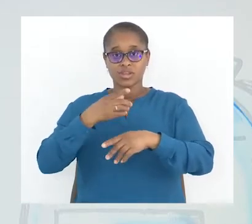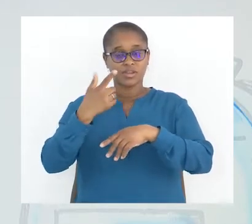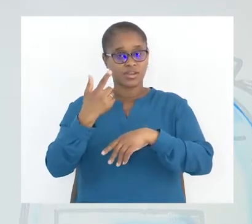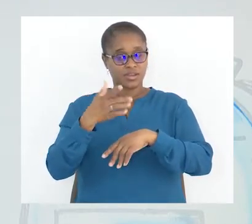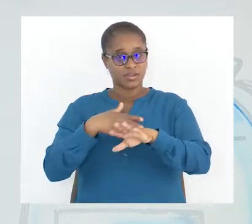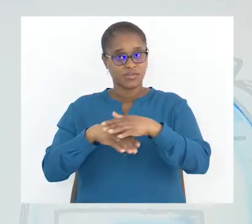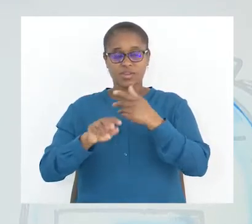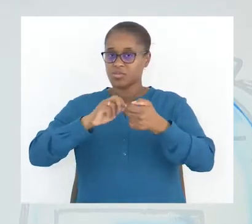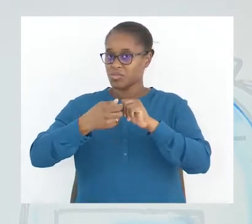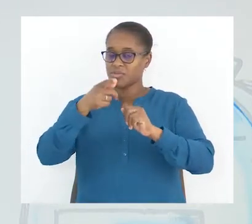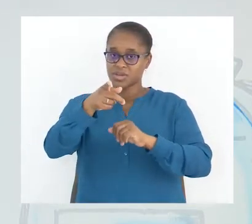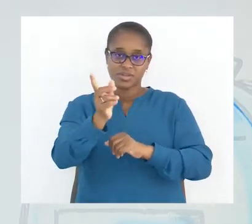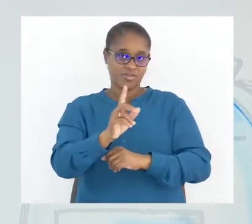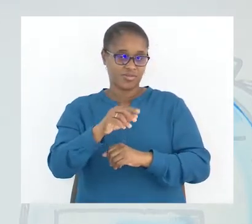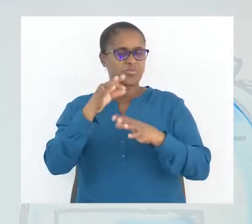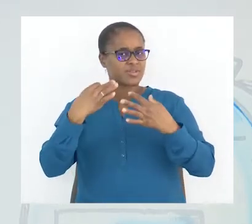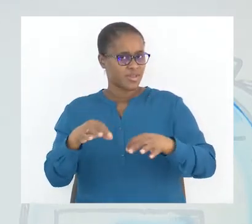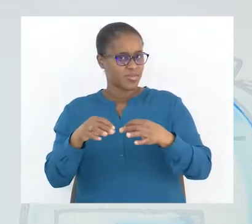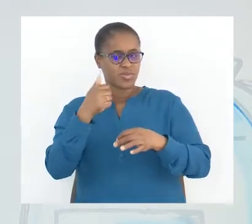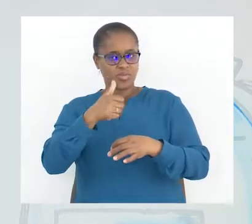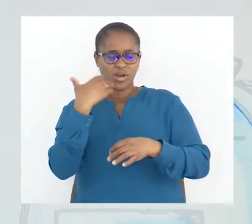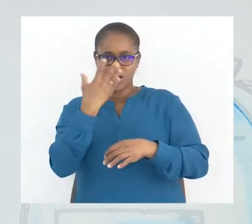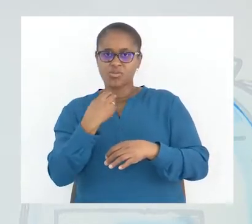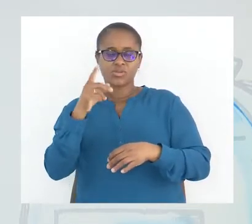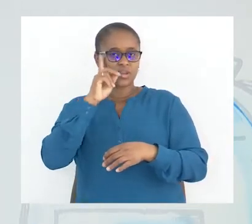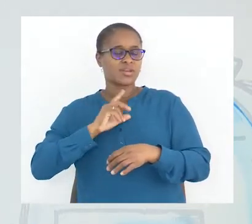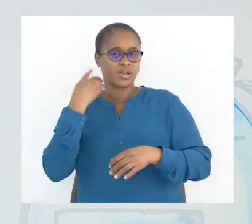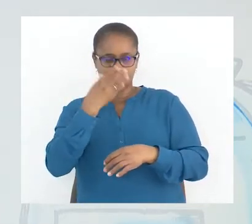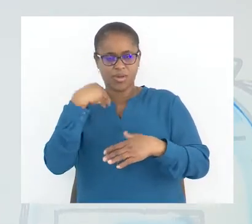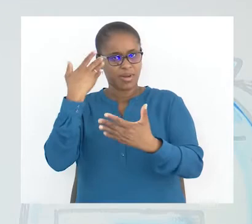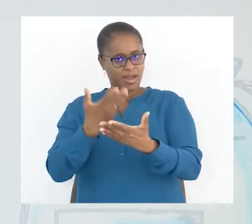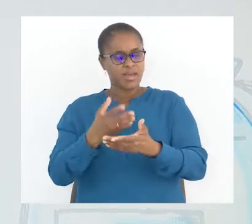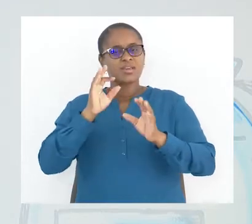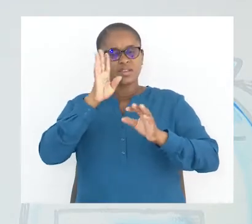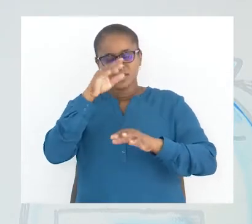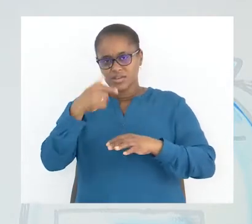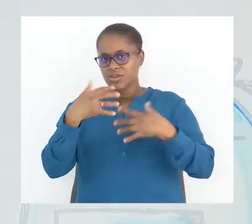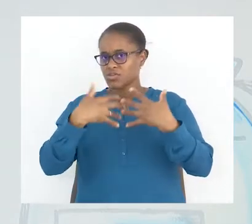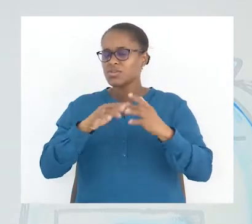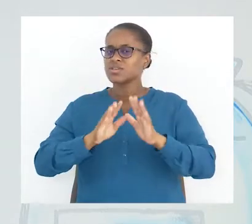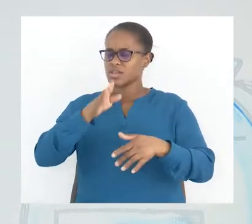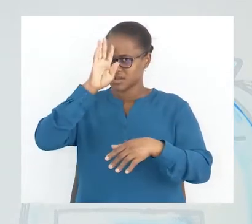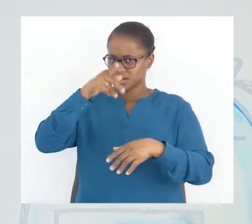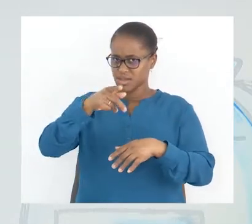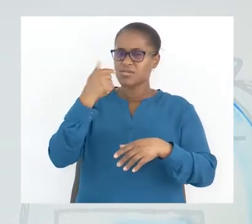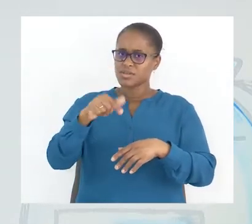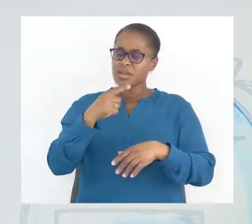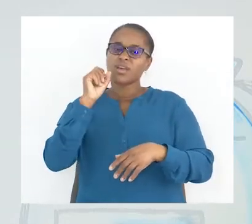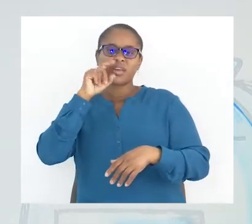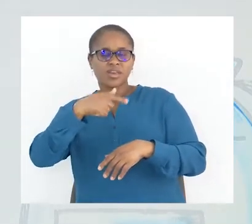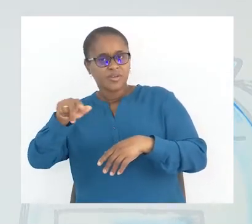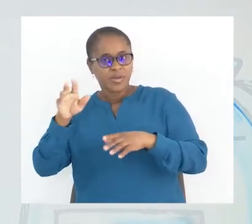vão ser problemas para ti, como sempre um bom aluno e um aluno aplicado. Se tiver alguma dúvida, já sabe que tem a quem